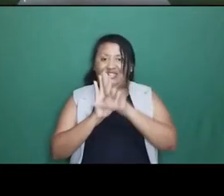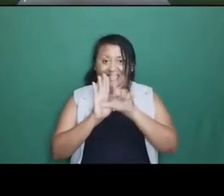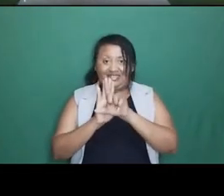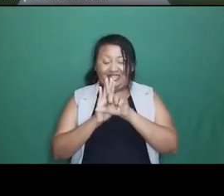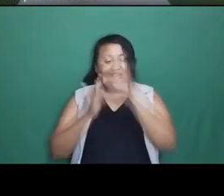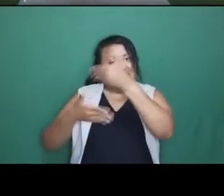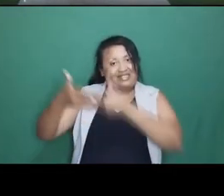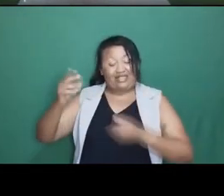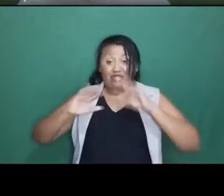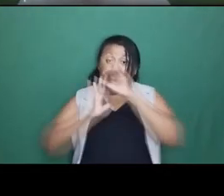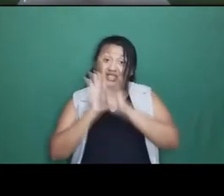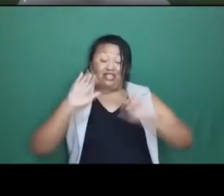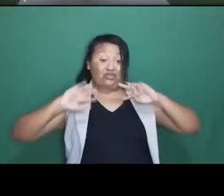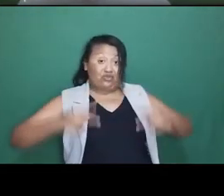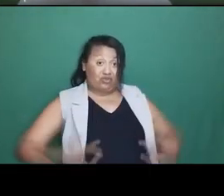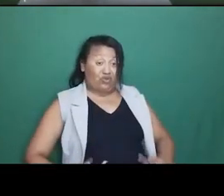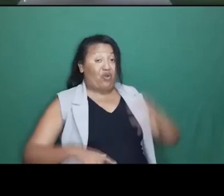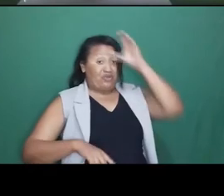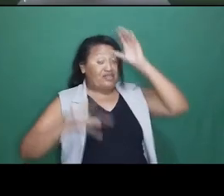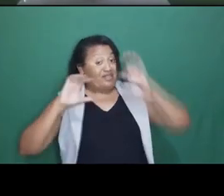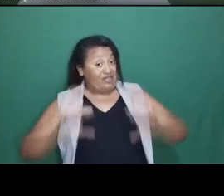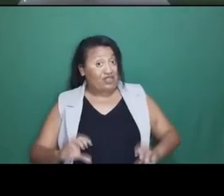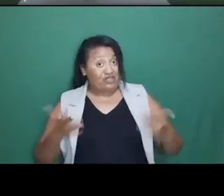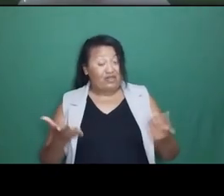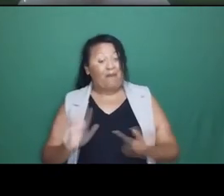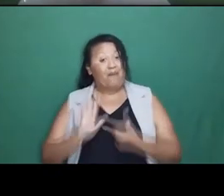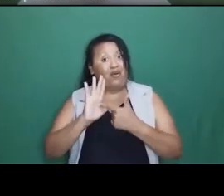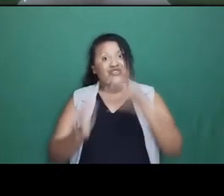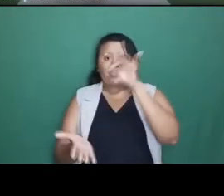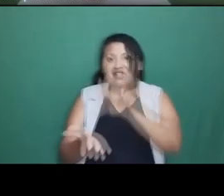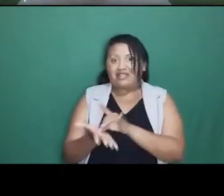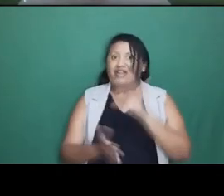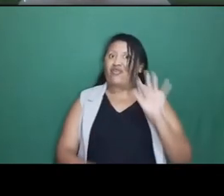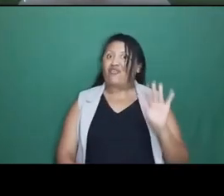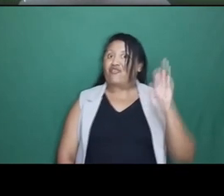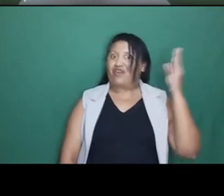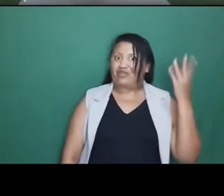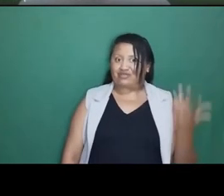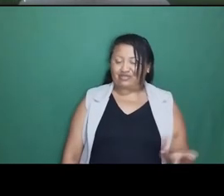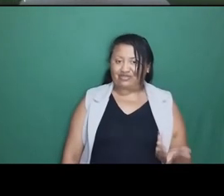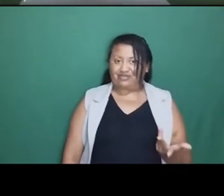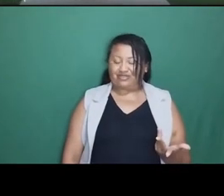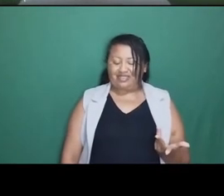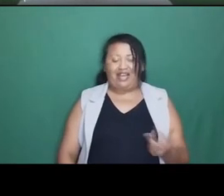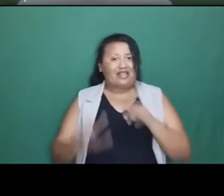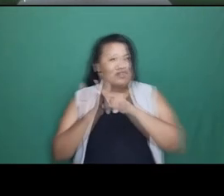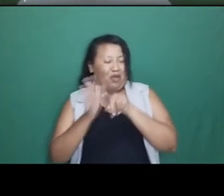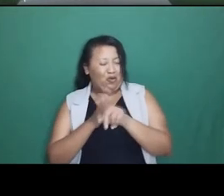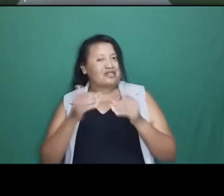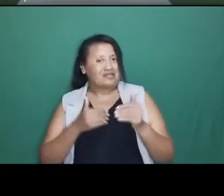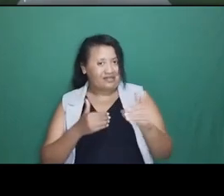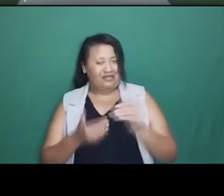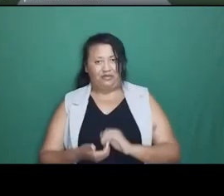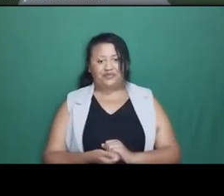dos Direitos do Homem do cidadão julgue verdadeiro ou falso as sentenças a seguir